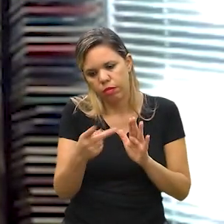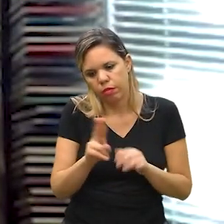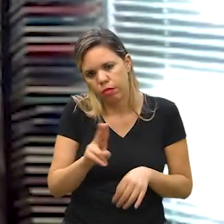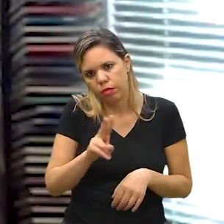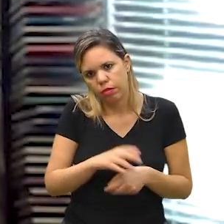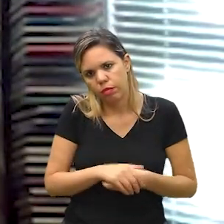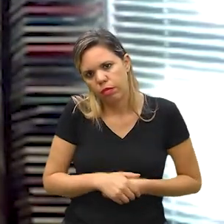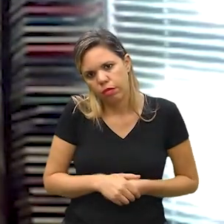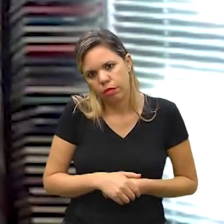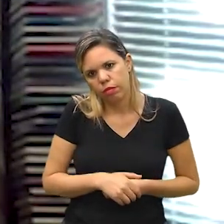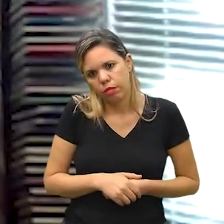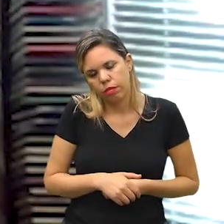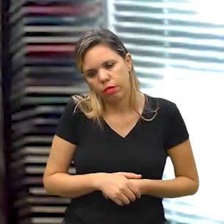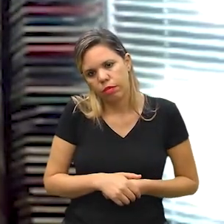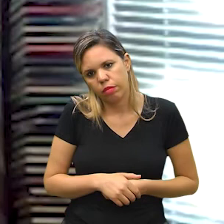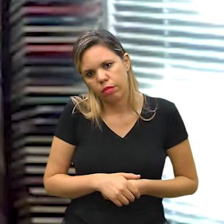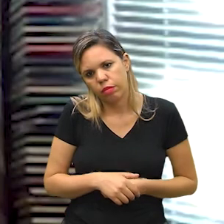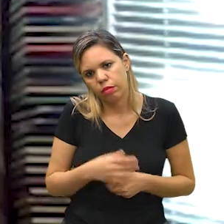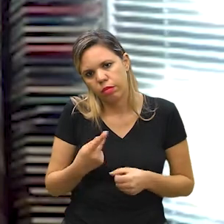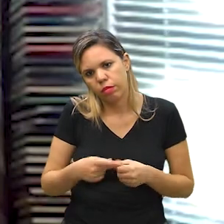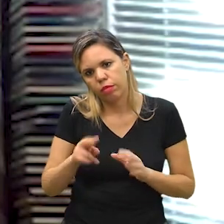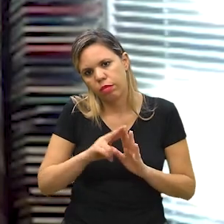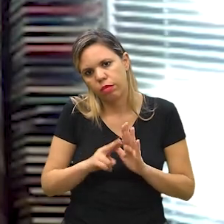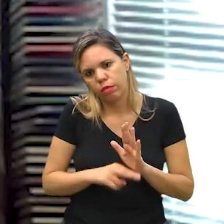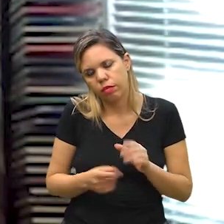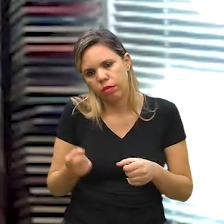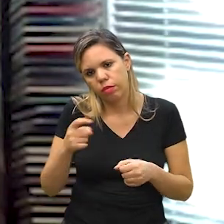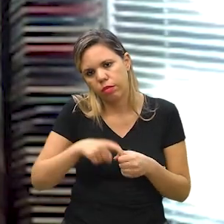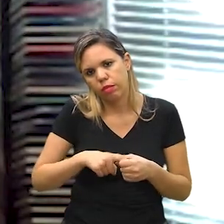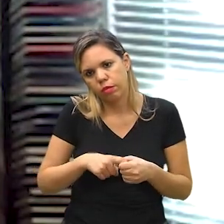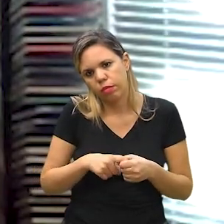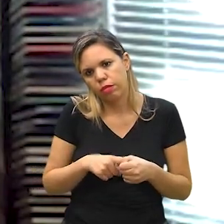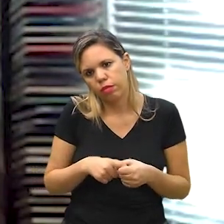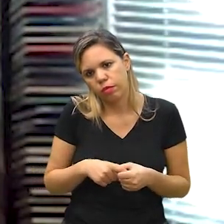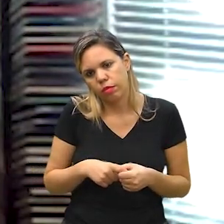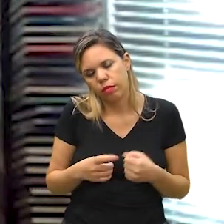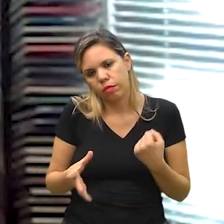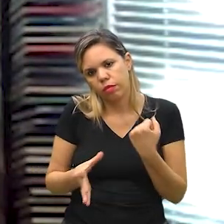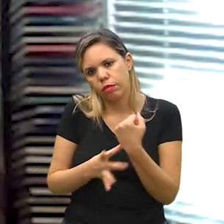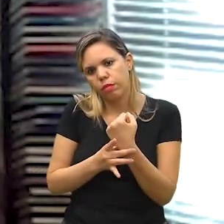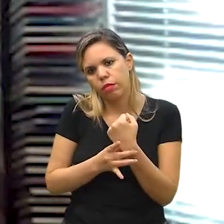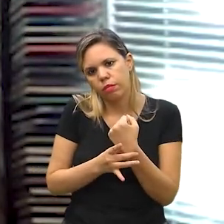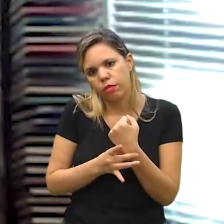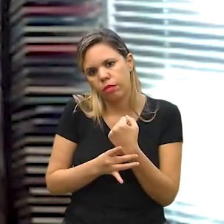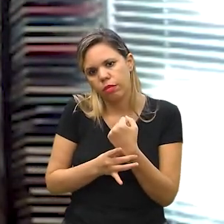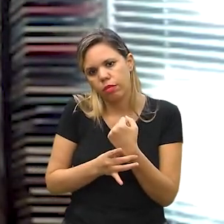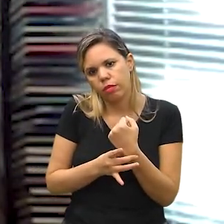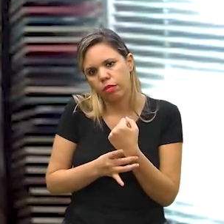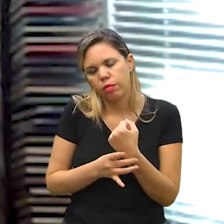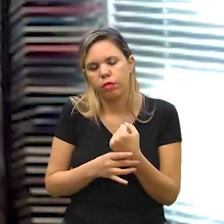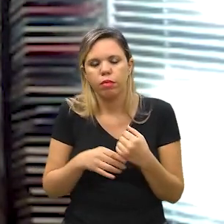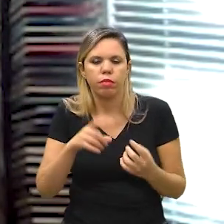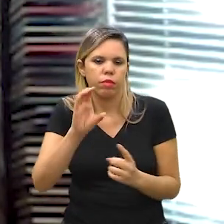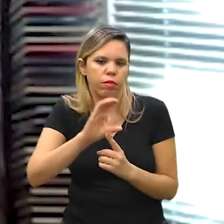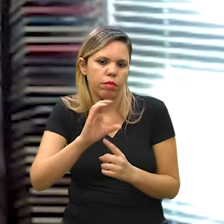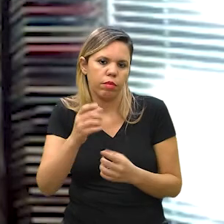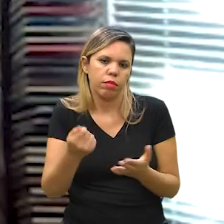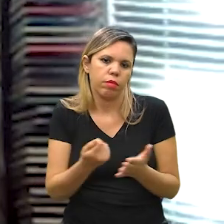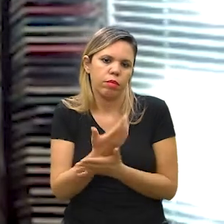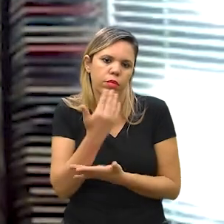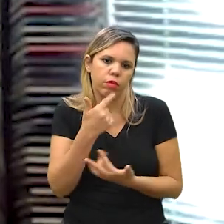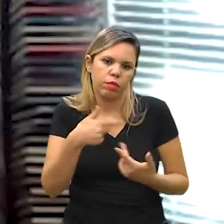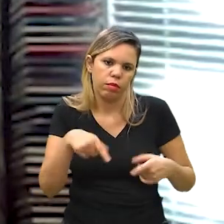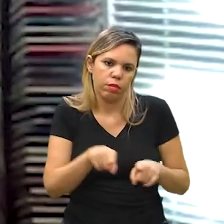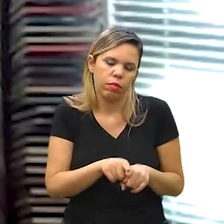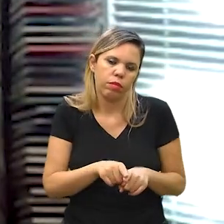espaço, para essa questão mesmo do protocolo de retomada, da segurança no consumo daquele cliente.